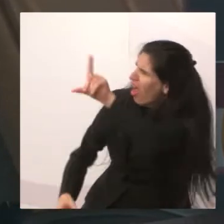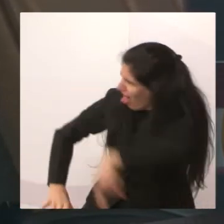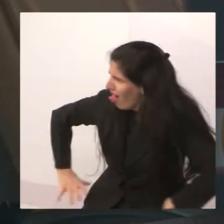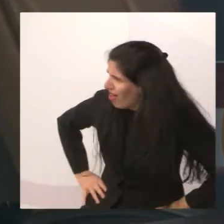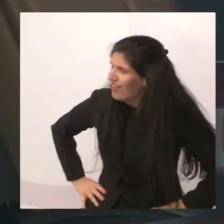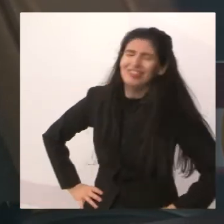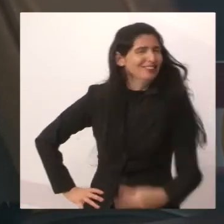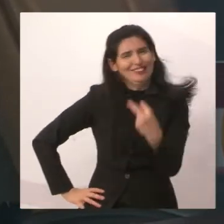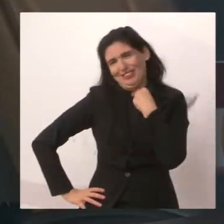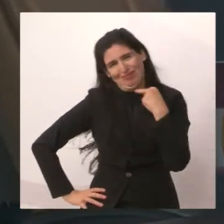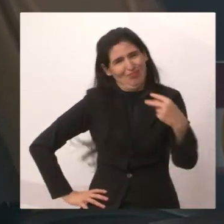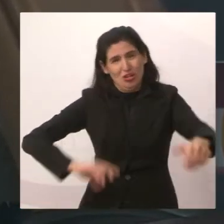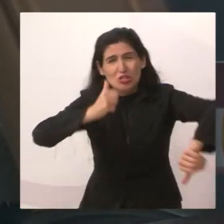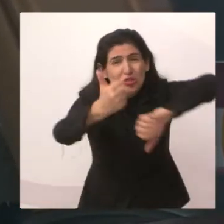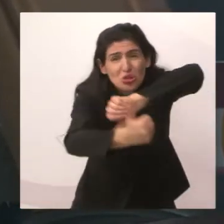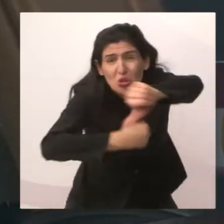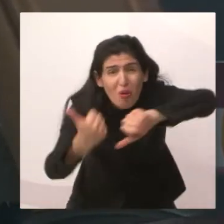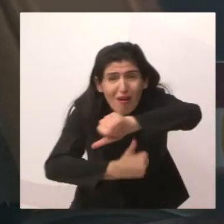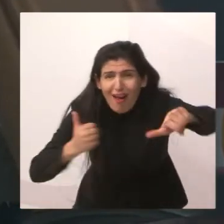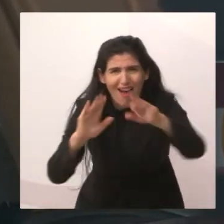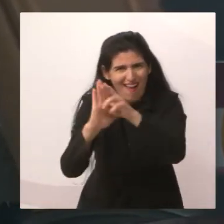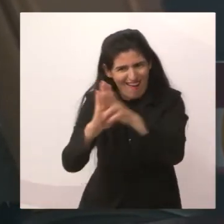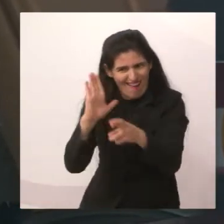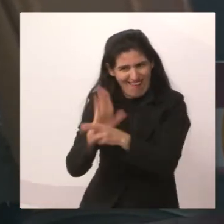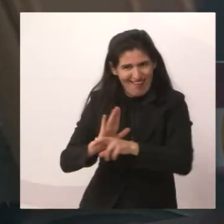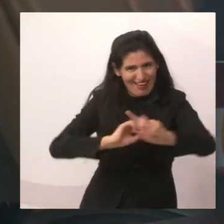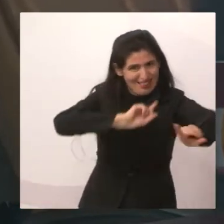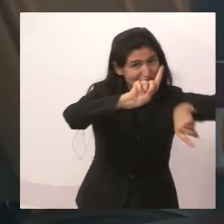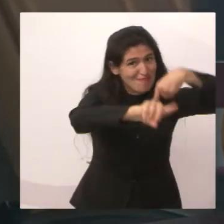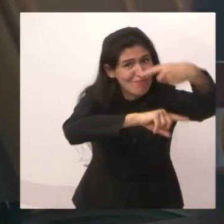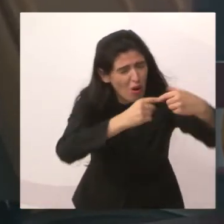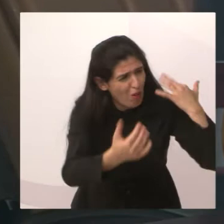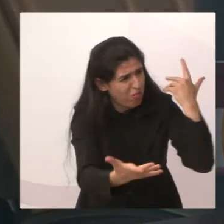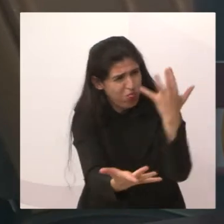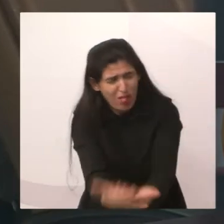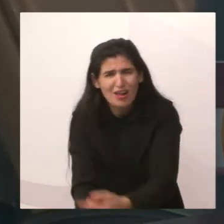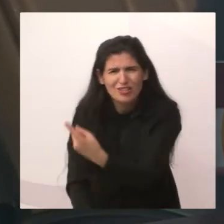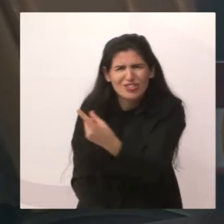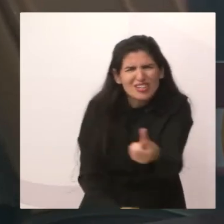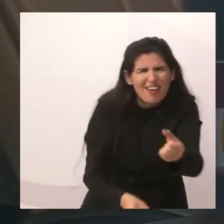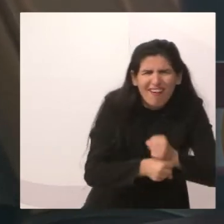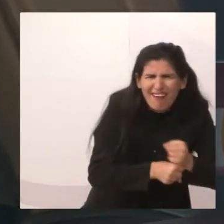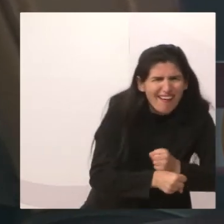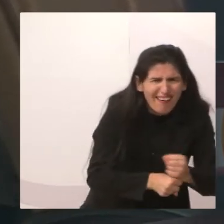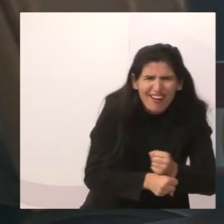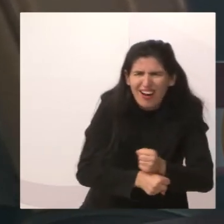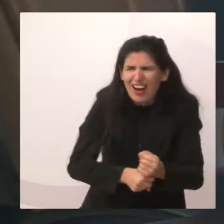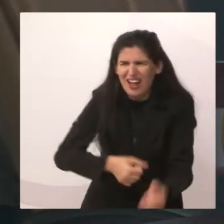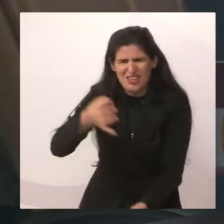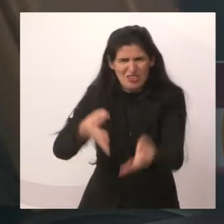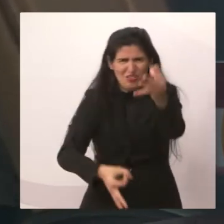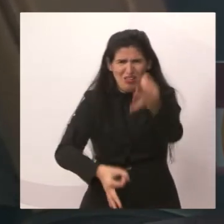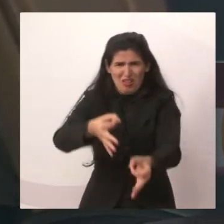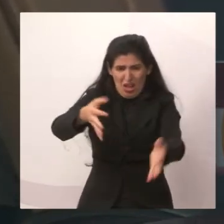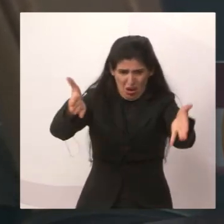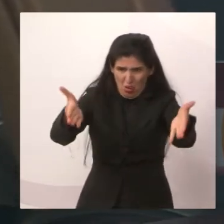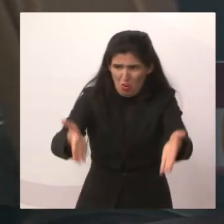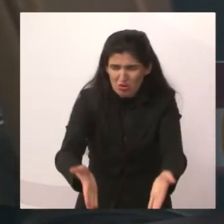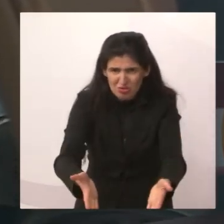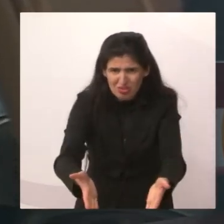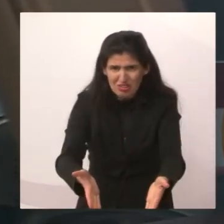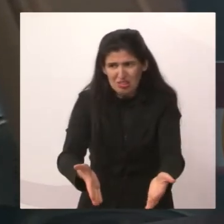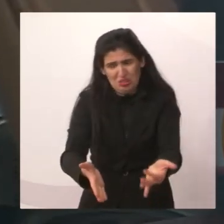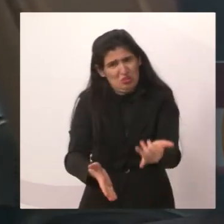a regra, depois, 15, 16 anos depois, para trazer, para ser julgado da forma atual, isso se não for